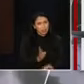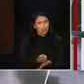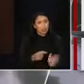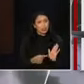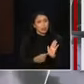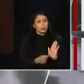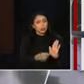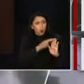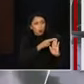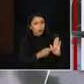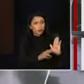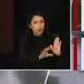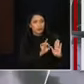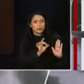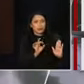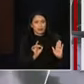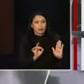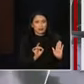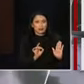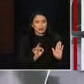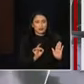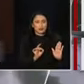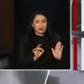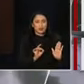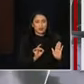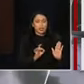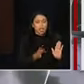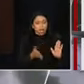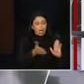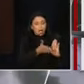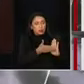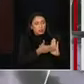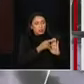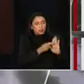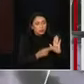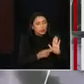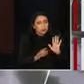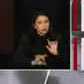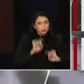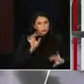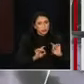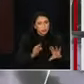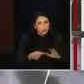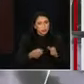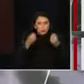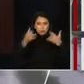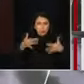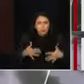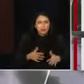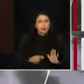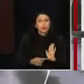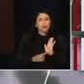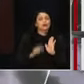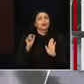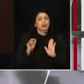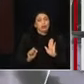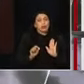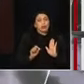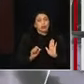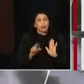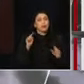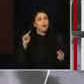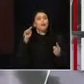uma norma especial. A aplicação da norma especial, pois, se justifica na medida em que ela visa